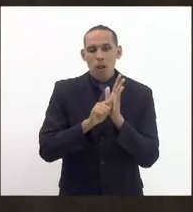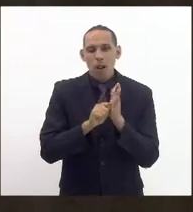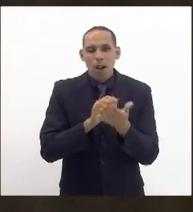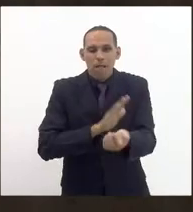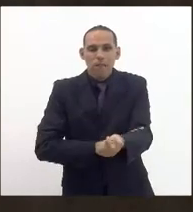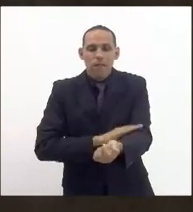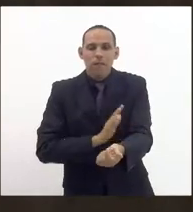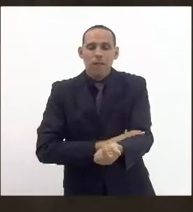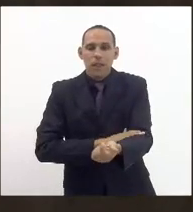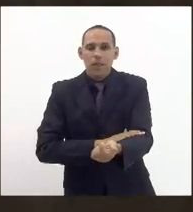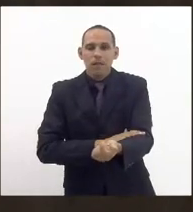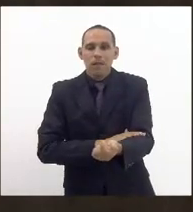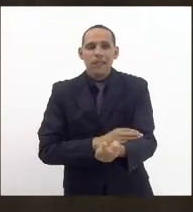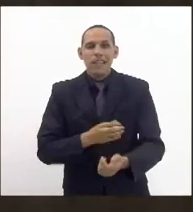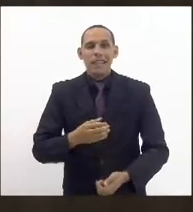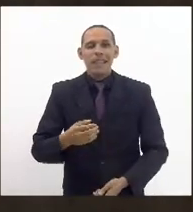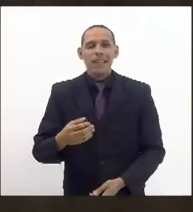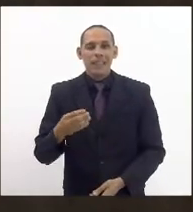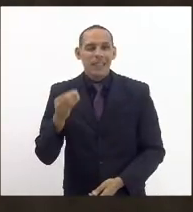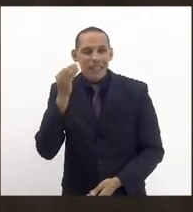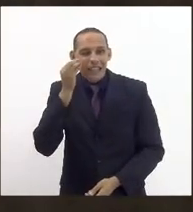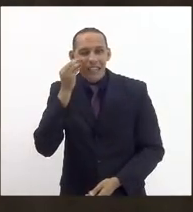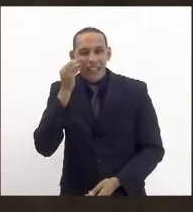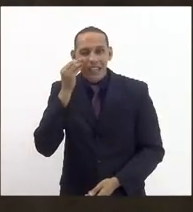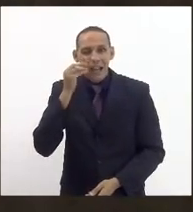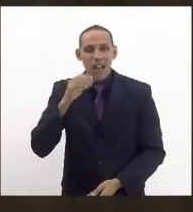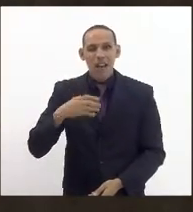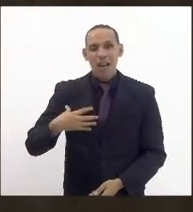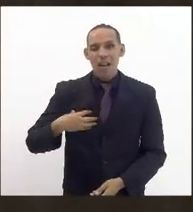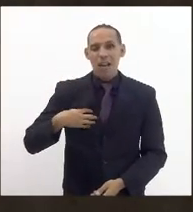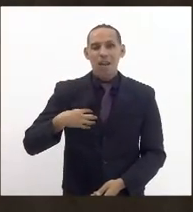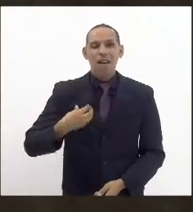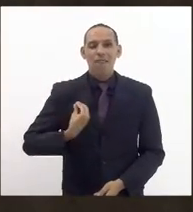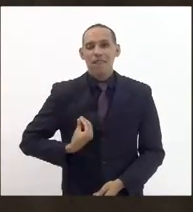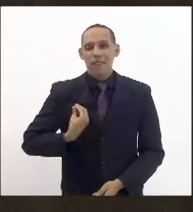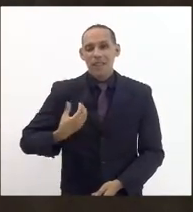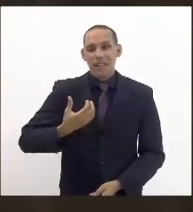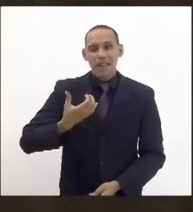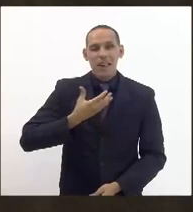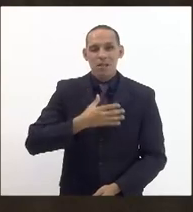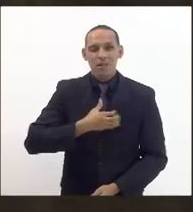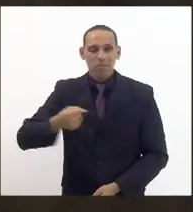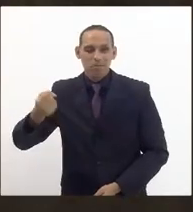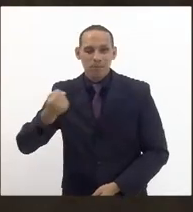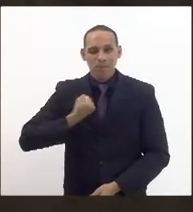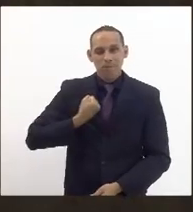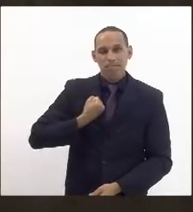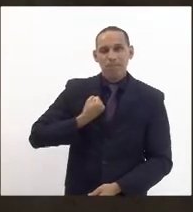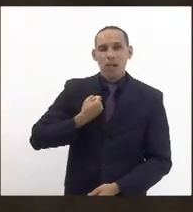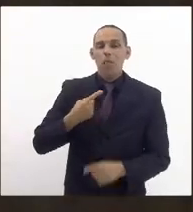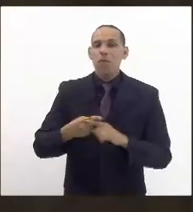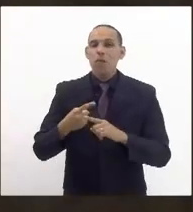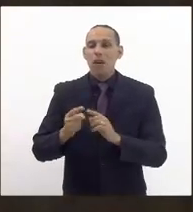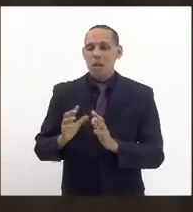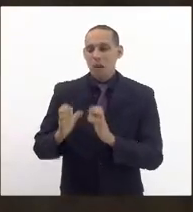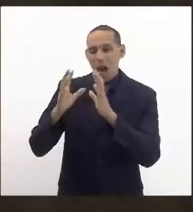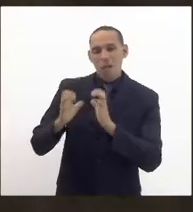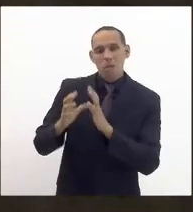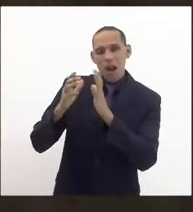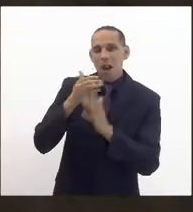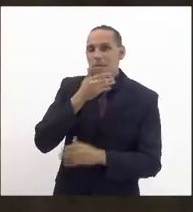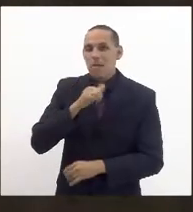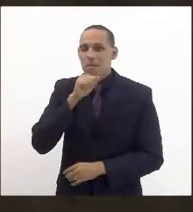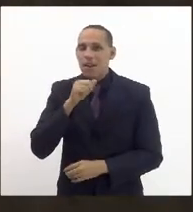de drogas, tentou suicídio após uma briga com seu pai. E eu queria pedir que levantassem, nesse